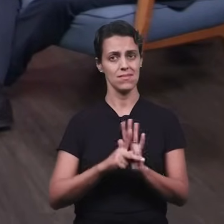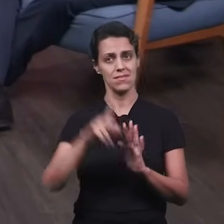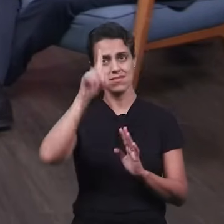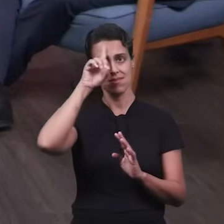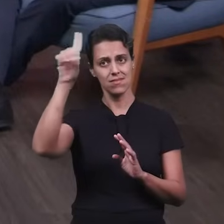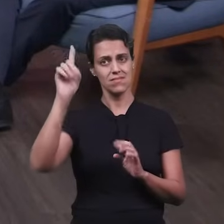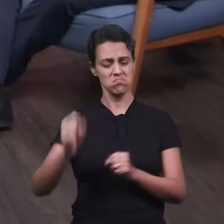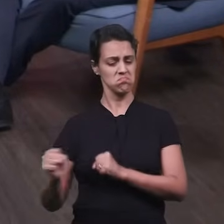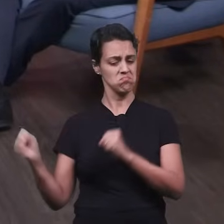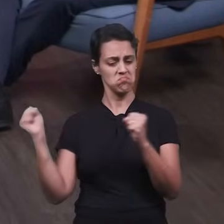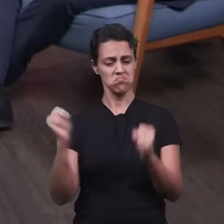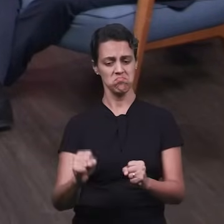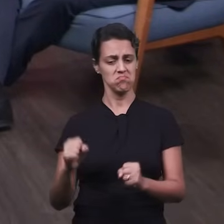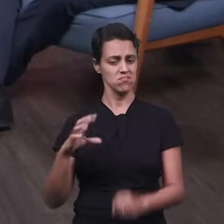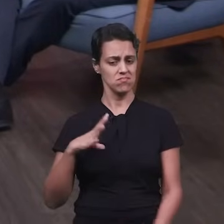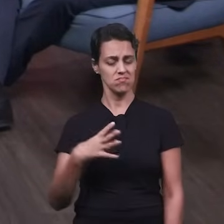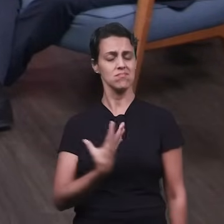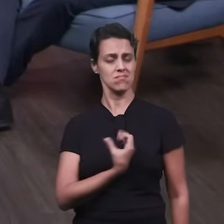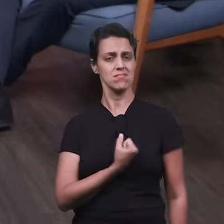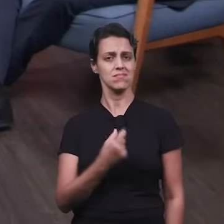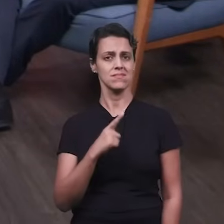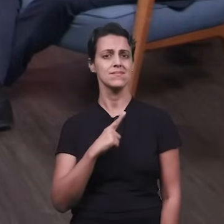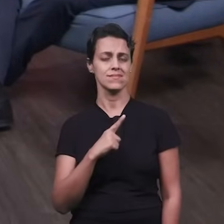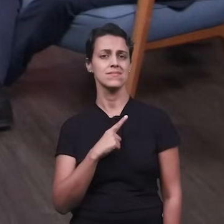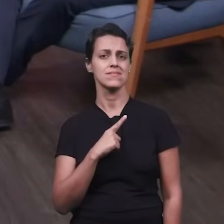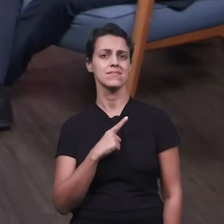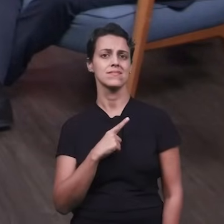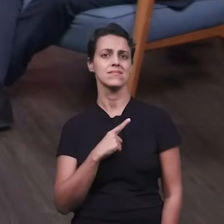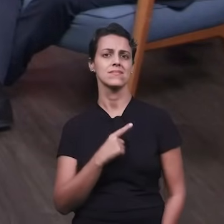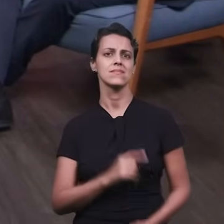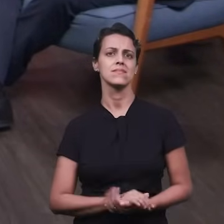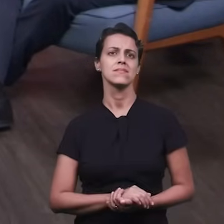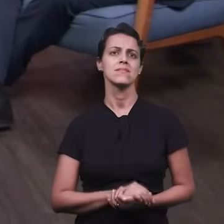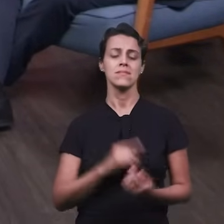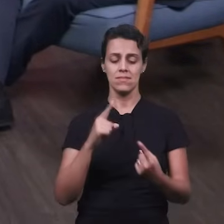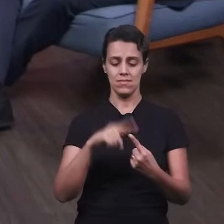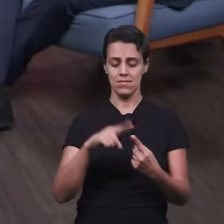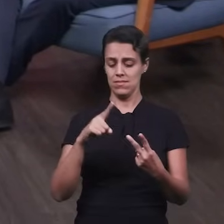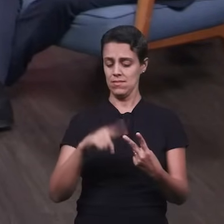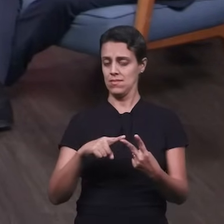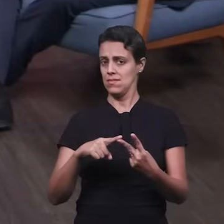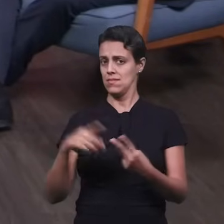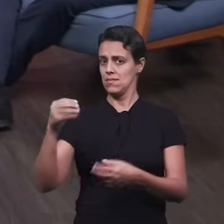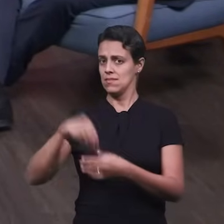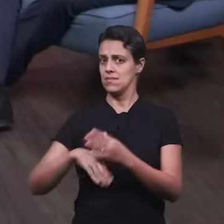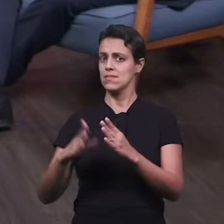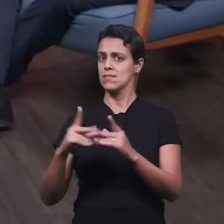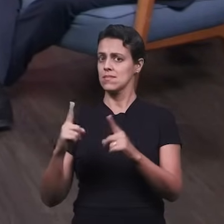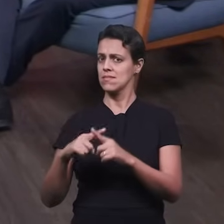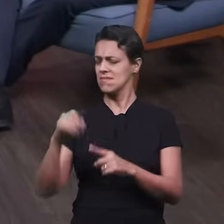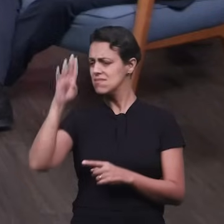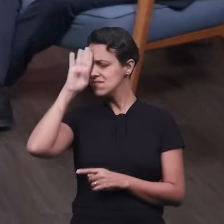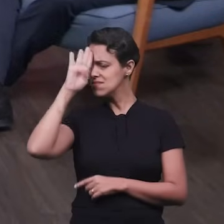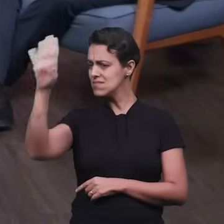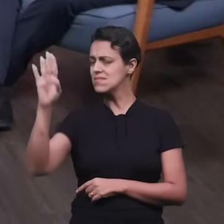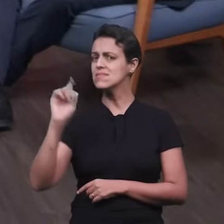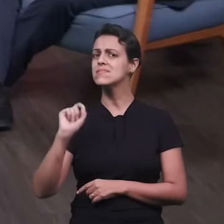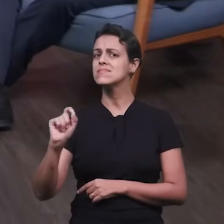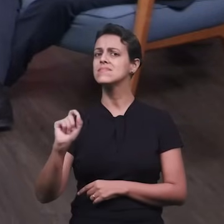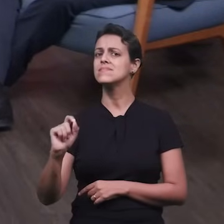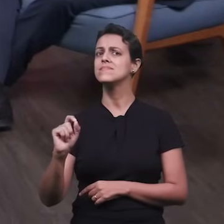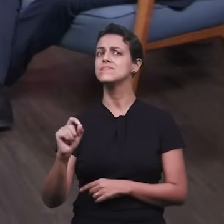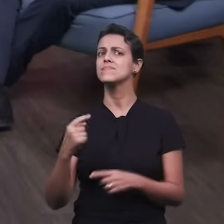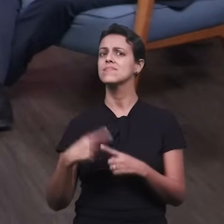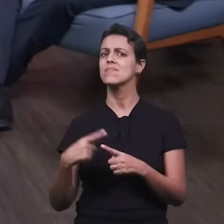da redenção. Né? Agora, a igreja, esses dois itens aí são fundamentais na igreja, porque a igreja, eu falo a igreja